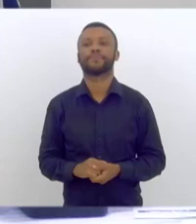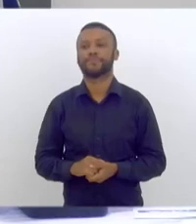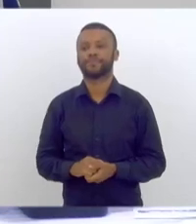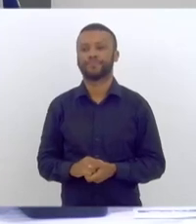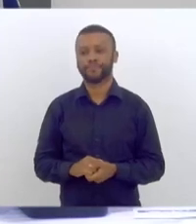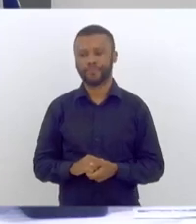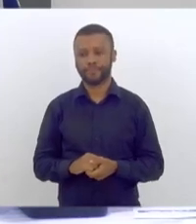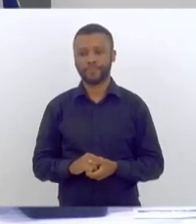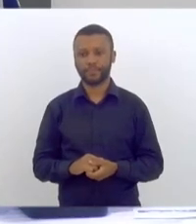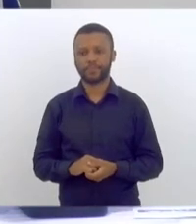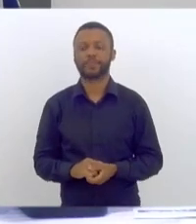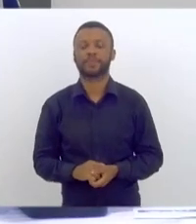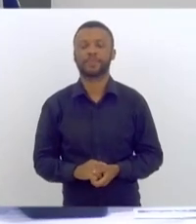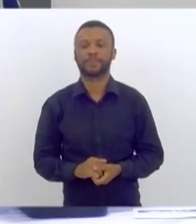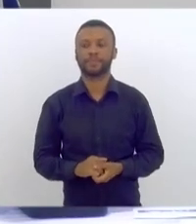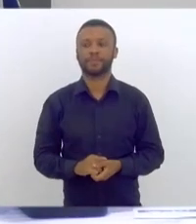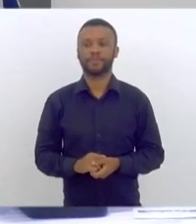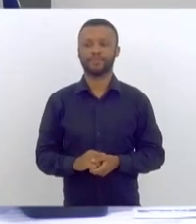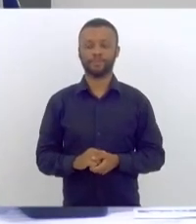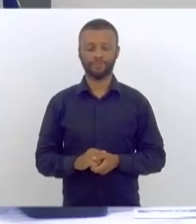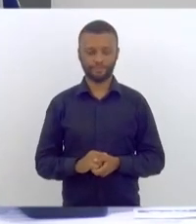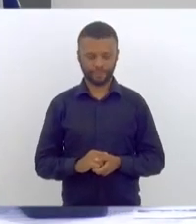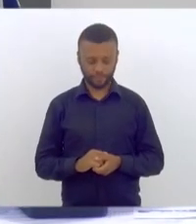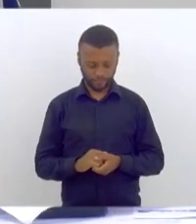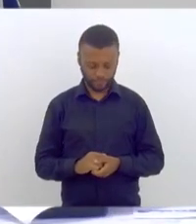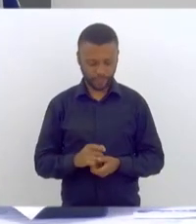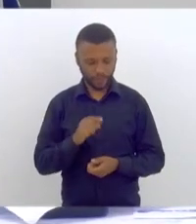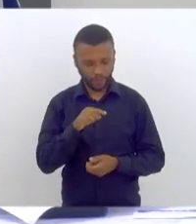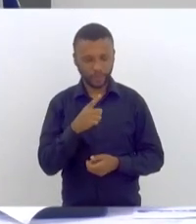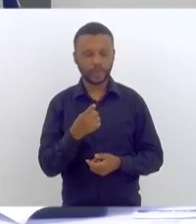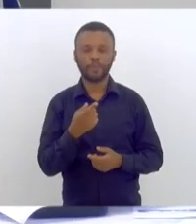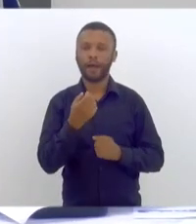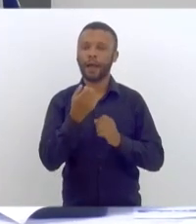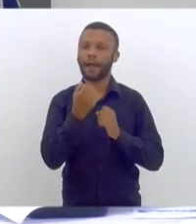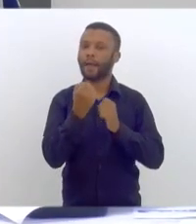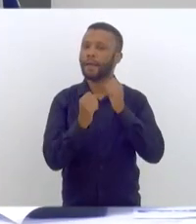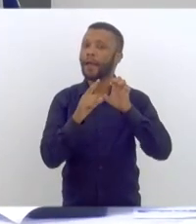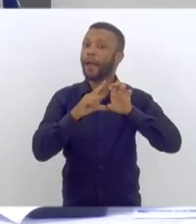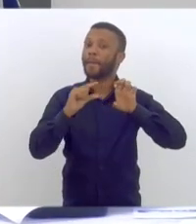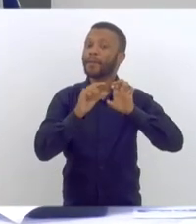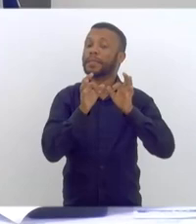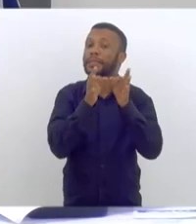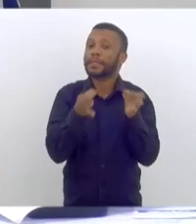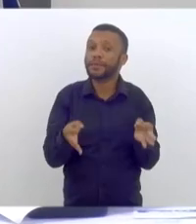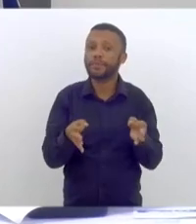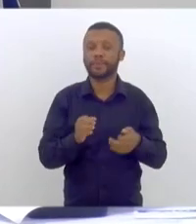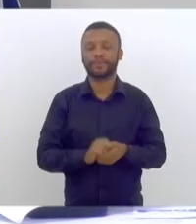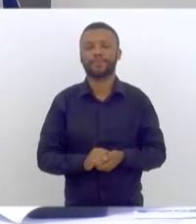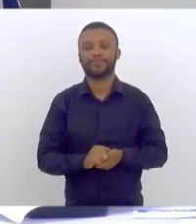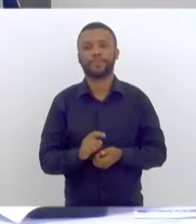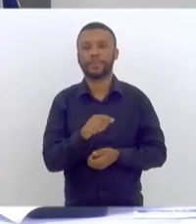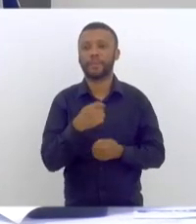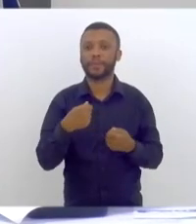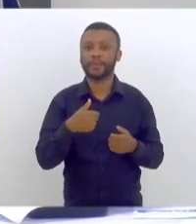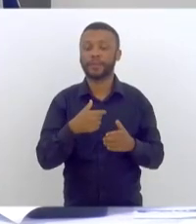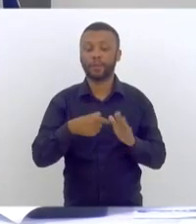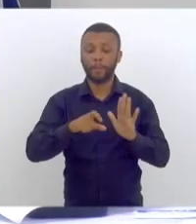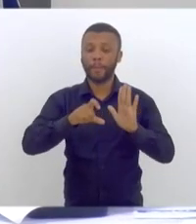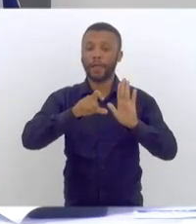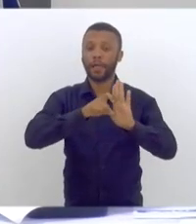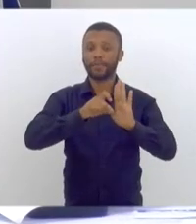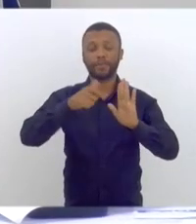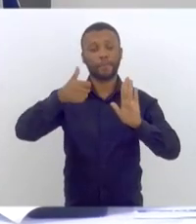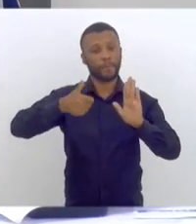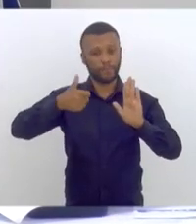a senhora fosse um amigo empreendedora e a senhora lesse esse parágrafo primeiro